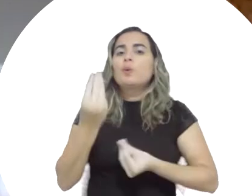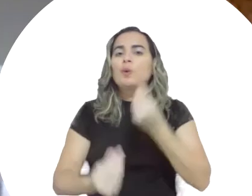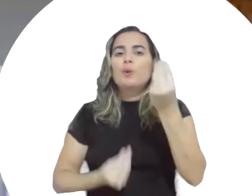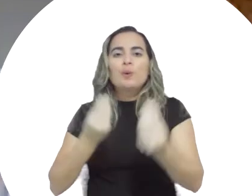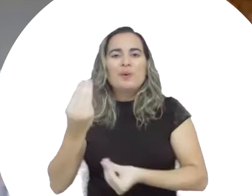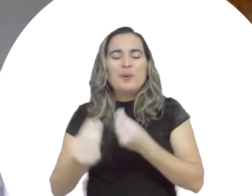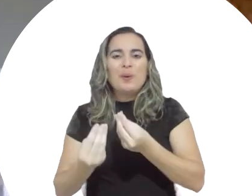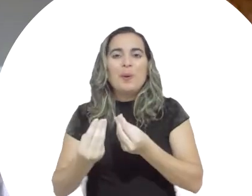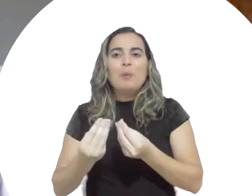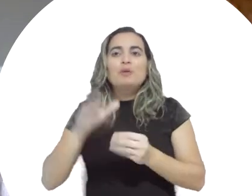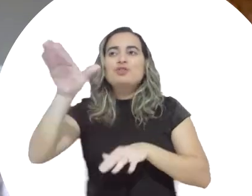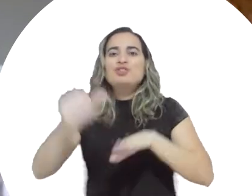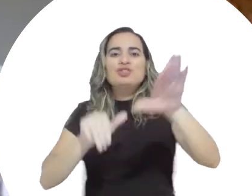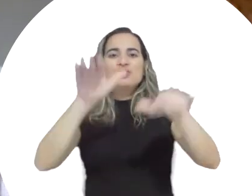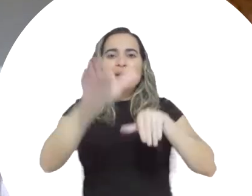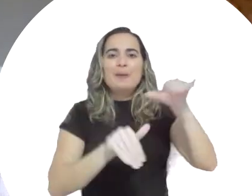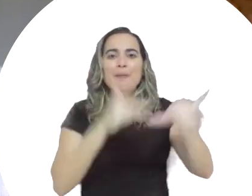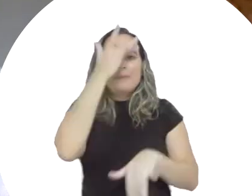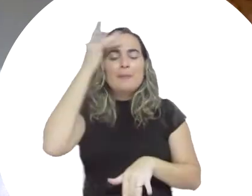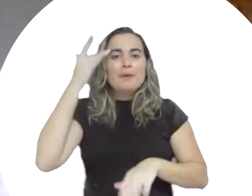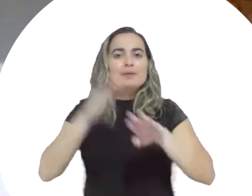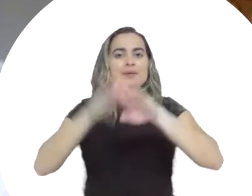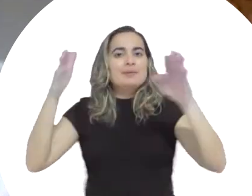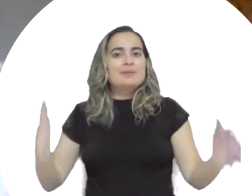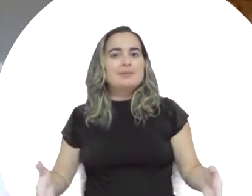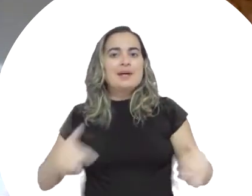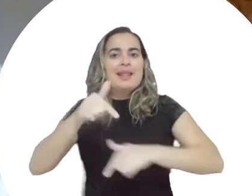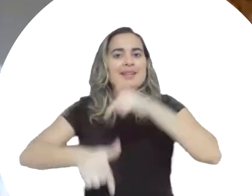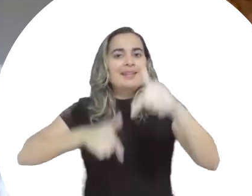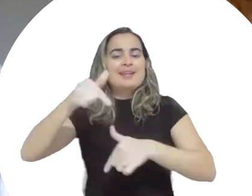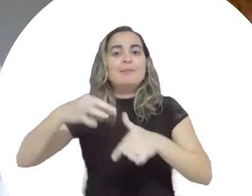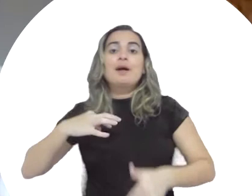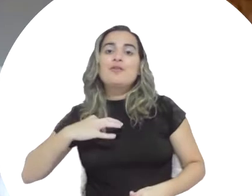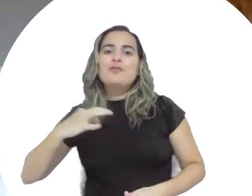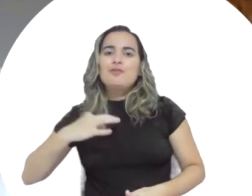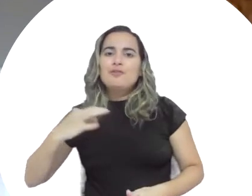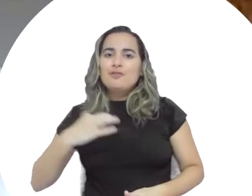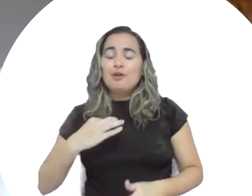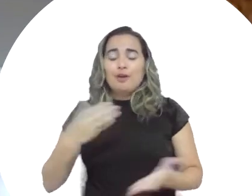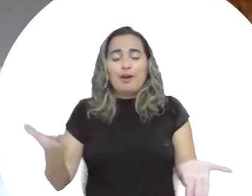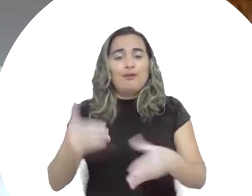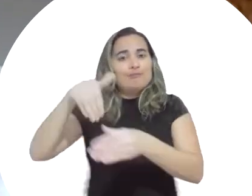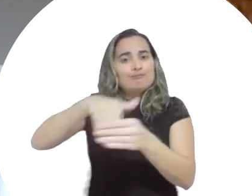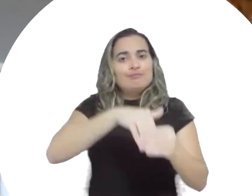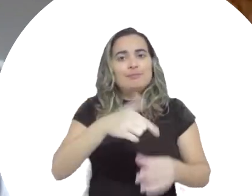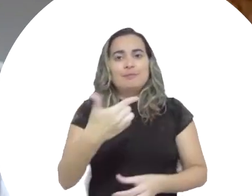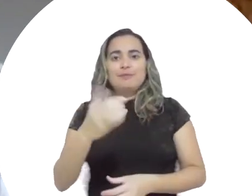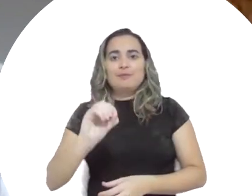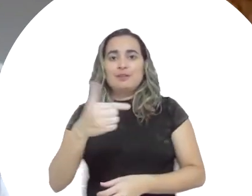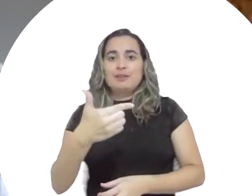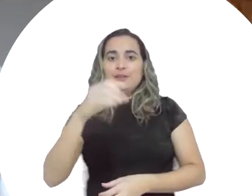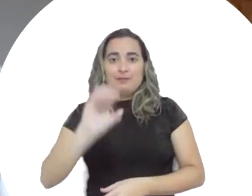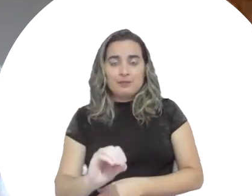repensar uma forma de convocar novos mesários para trabalhar nas eleições de 2020.